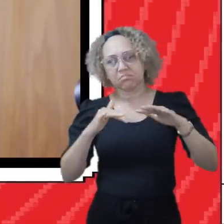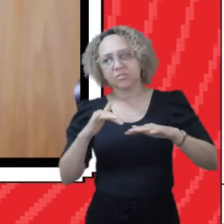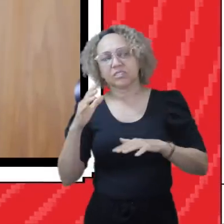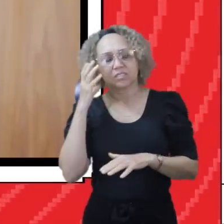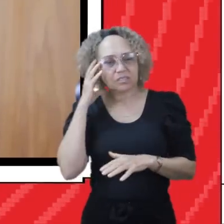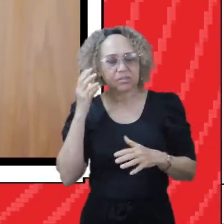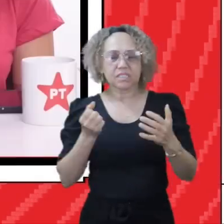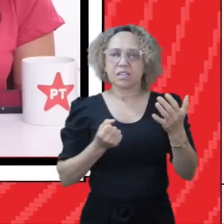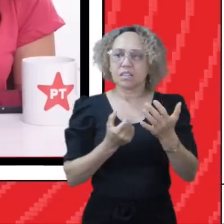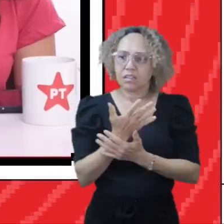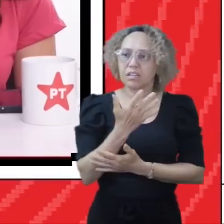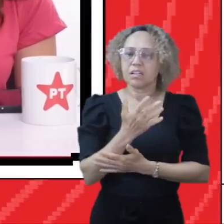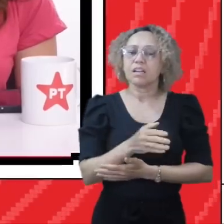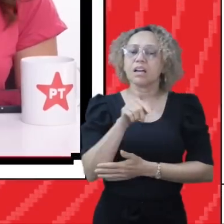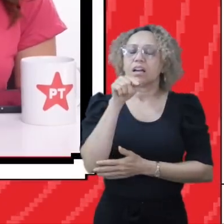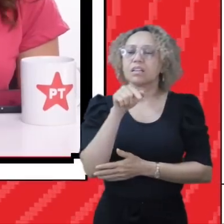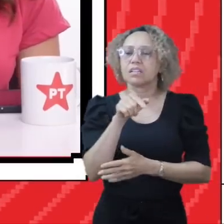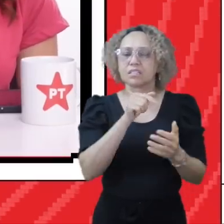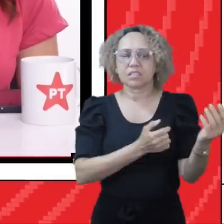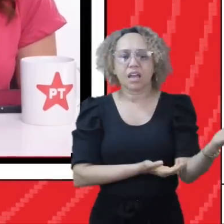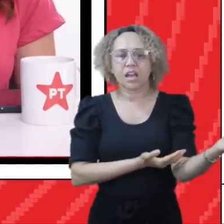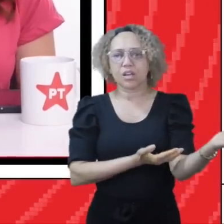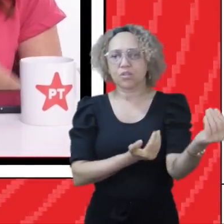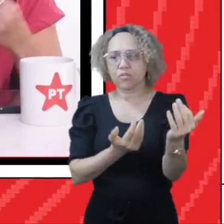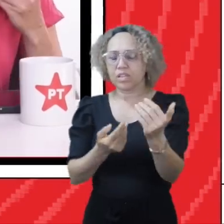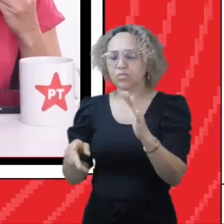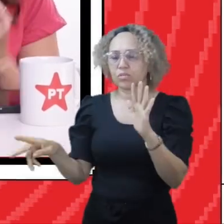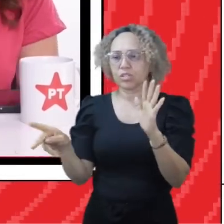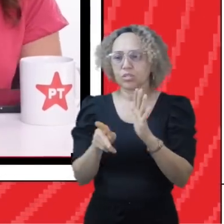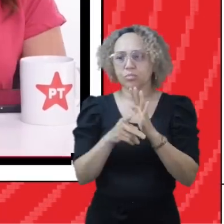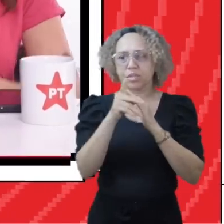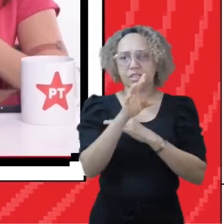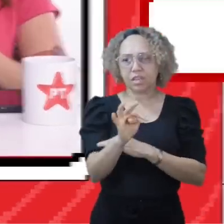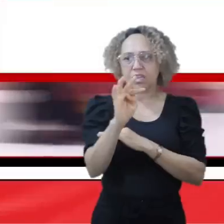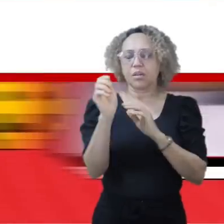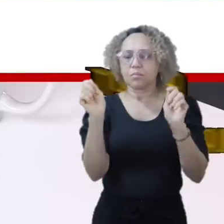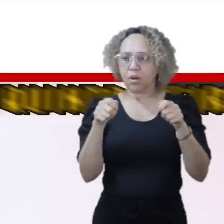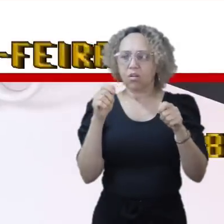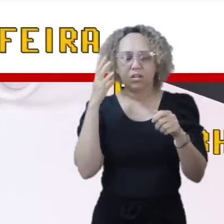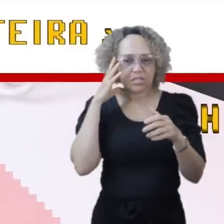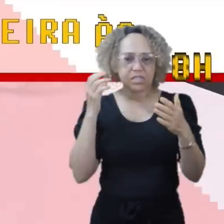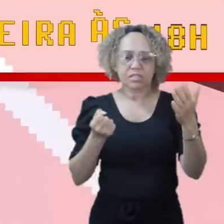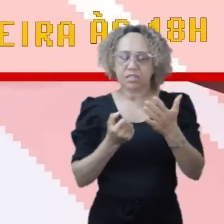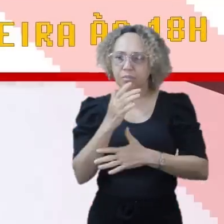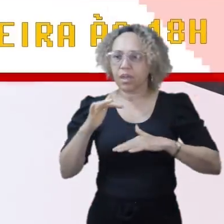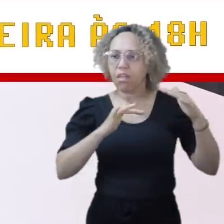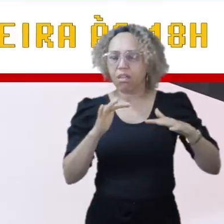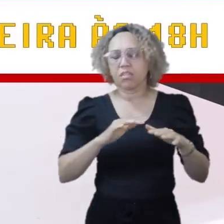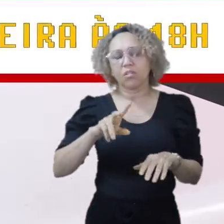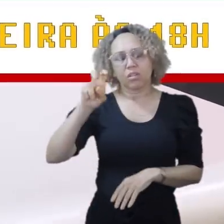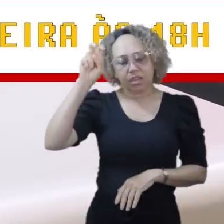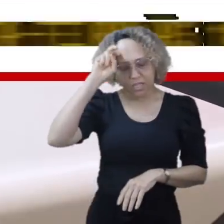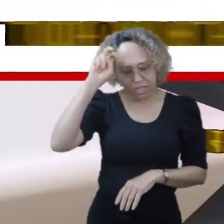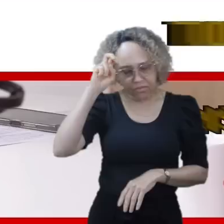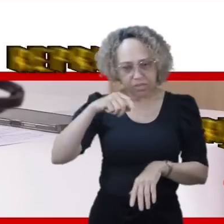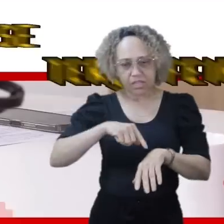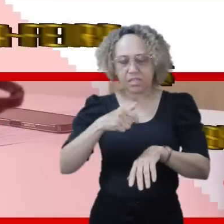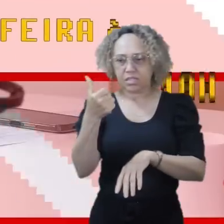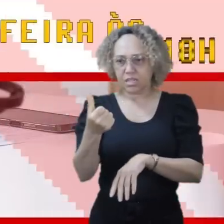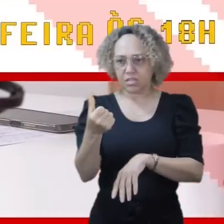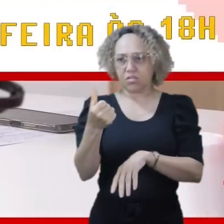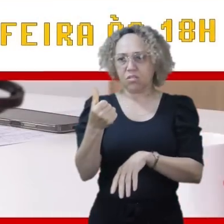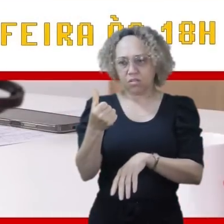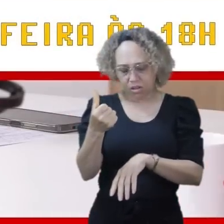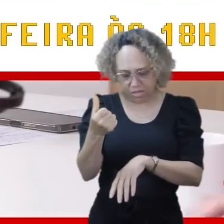de política e para quem acha que não gosta também. Toda quinta-feira, às 18 horas, com reprise